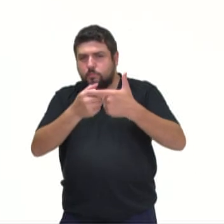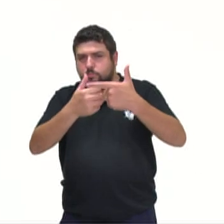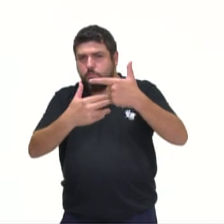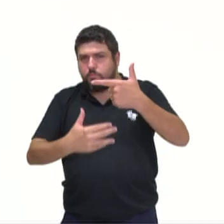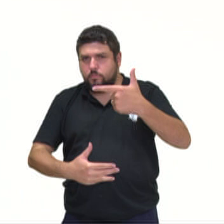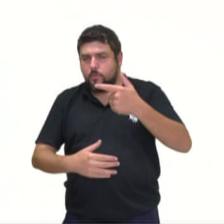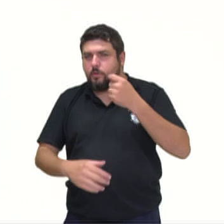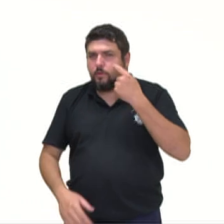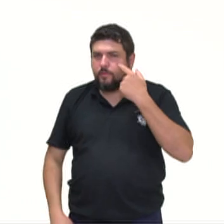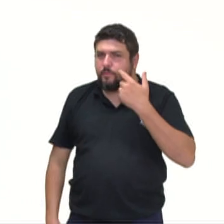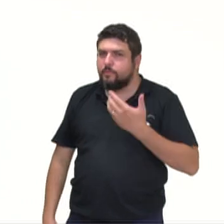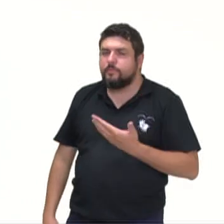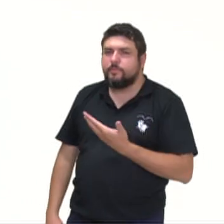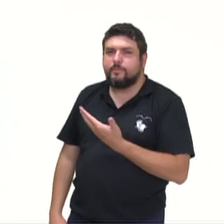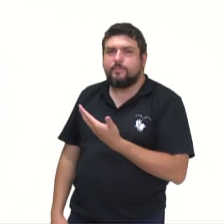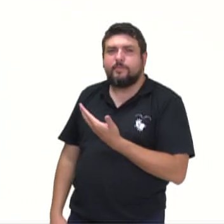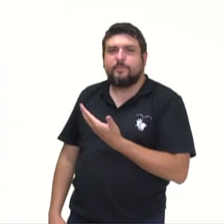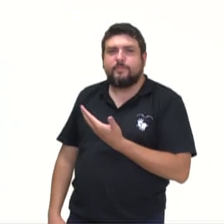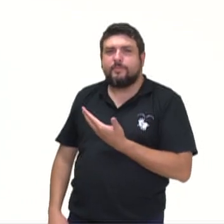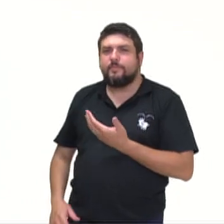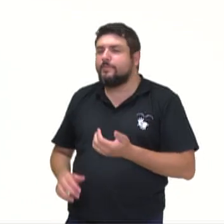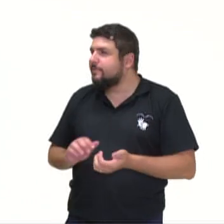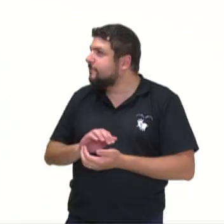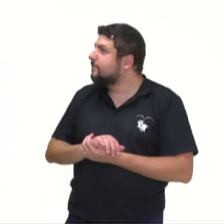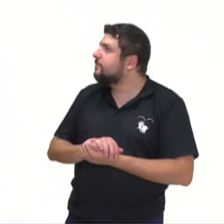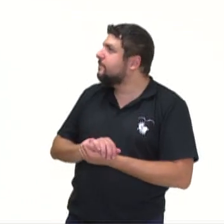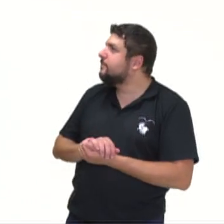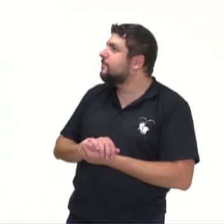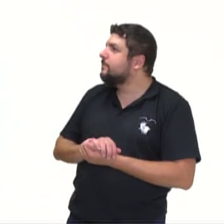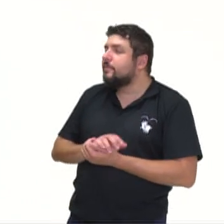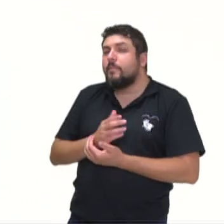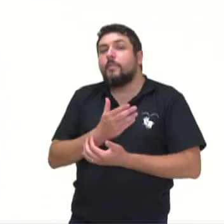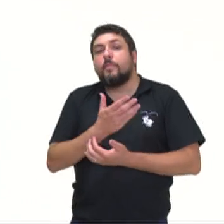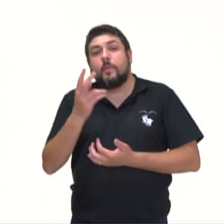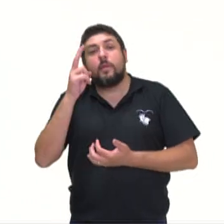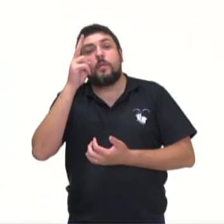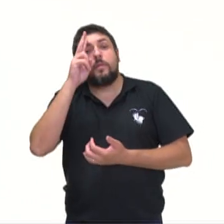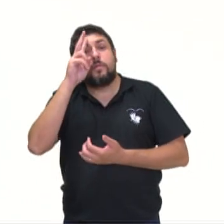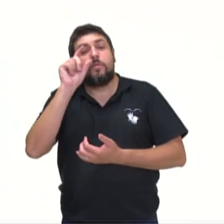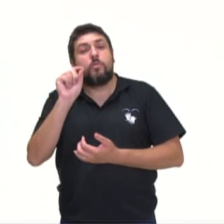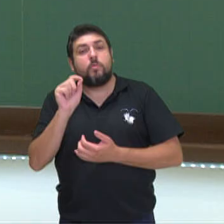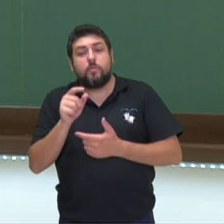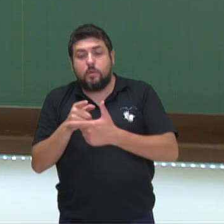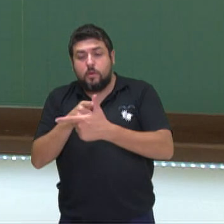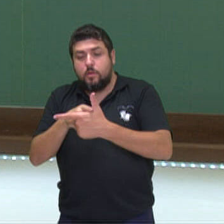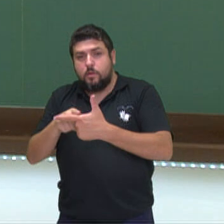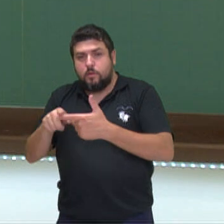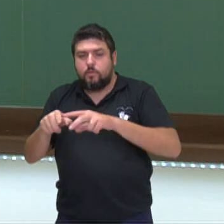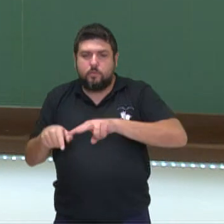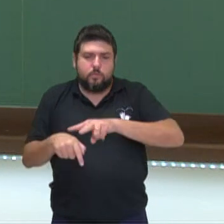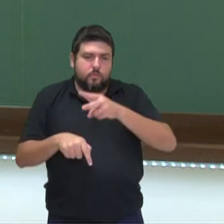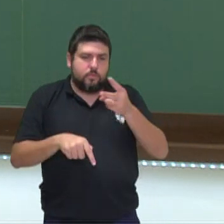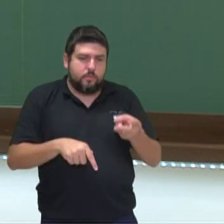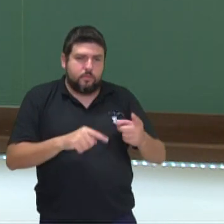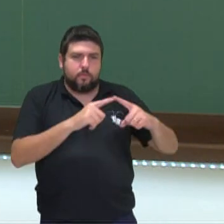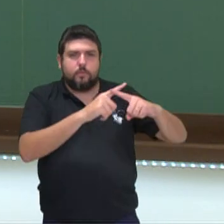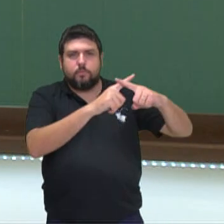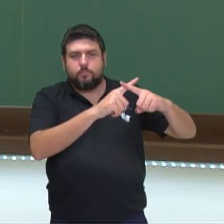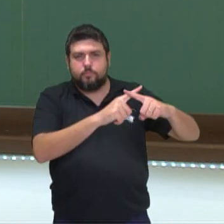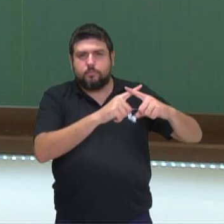relembrarem, né, os conceitos de divisão e lembrar que a divisão é uma operação inversa à multiplicação,